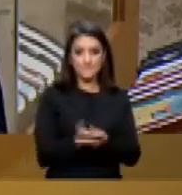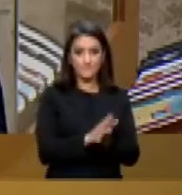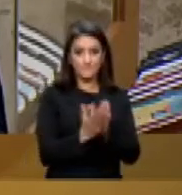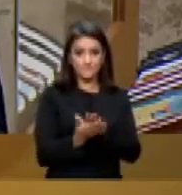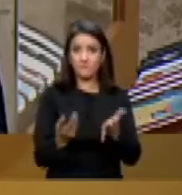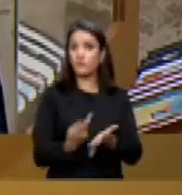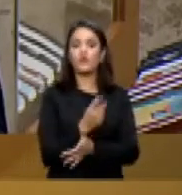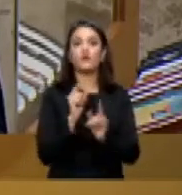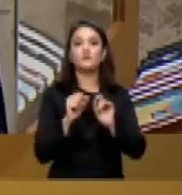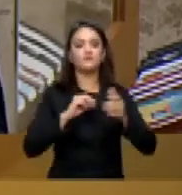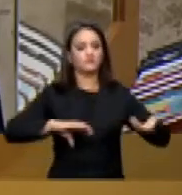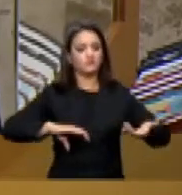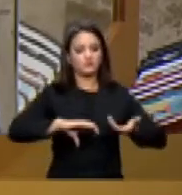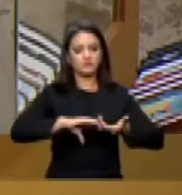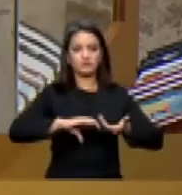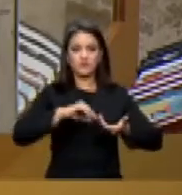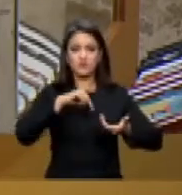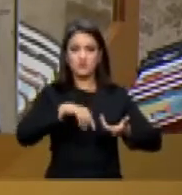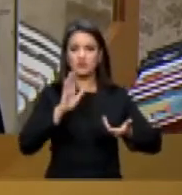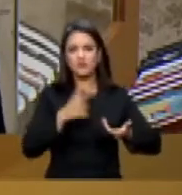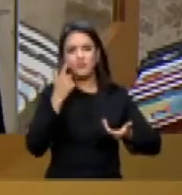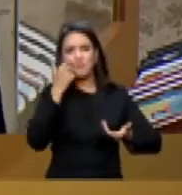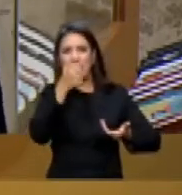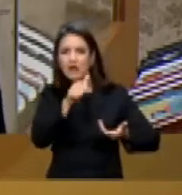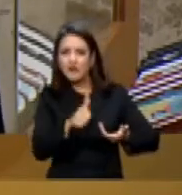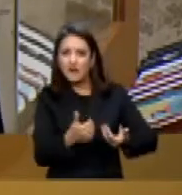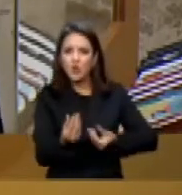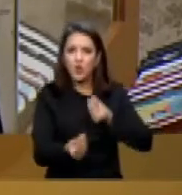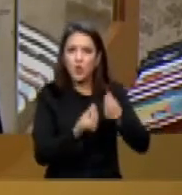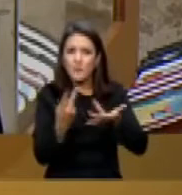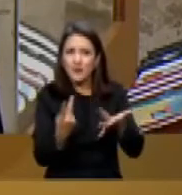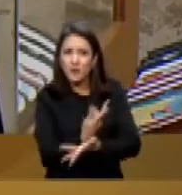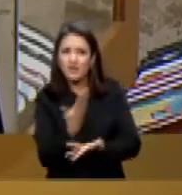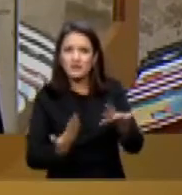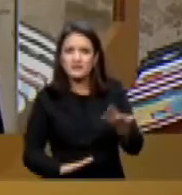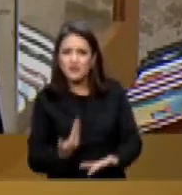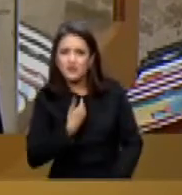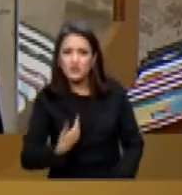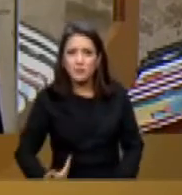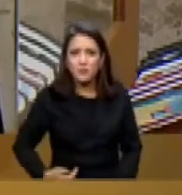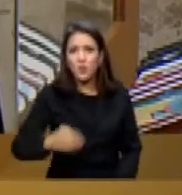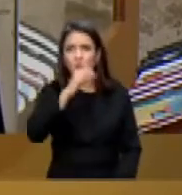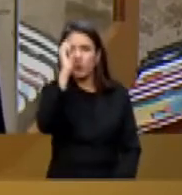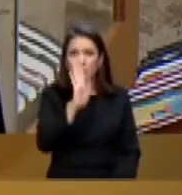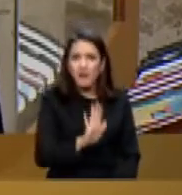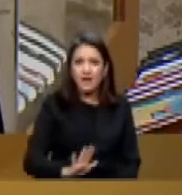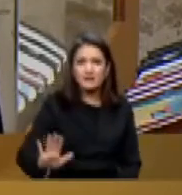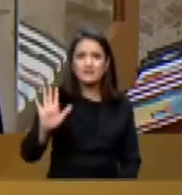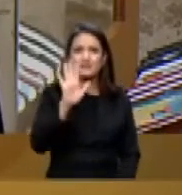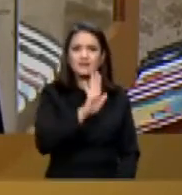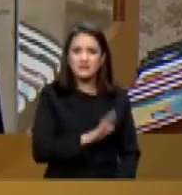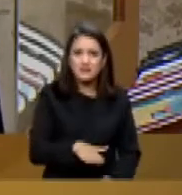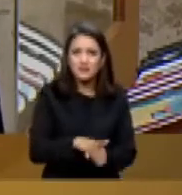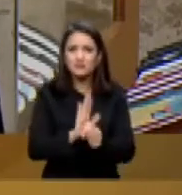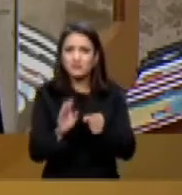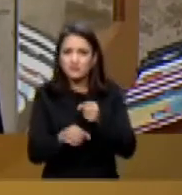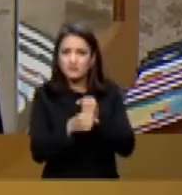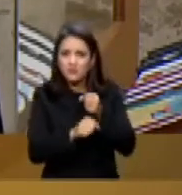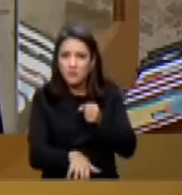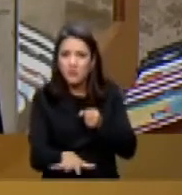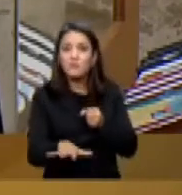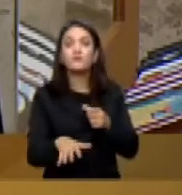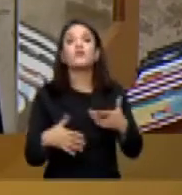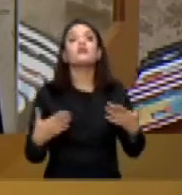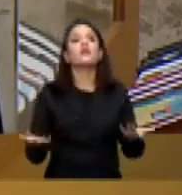Congresso Nacional, após avaliar a realidade fática do serviço público de saneamento básico no país, fez a sua escolha.